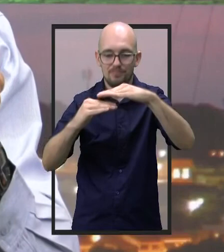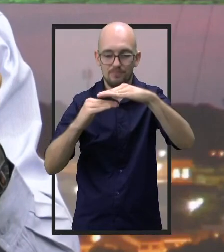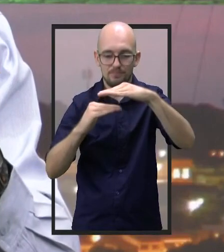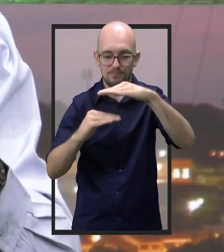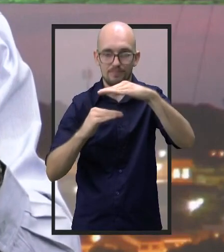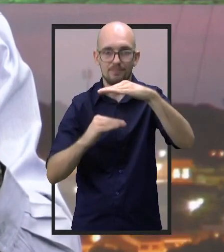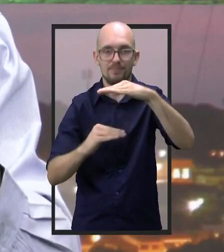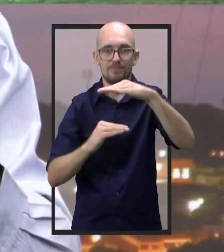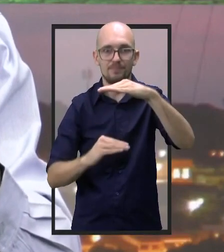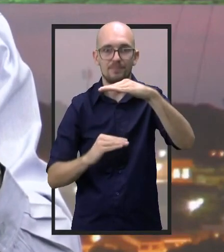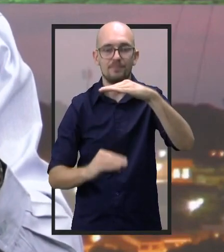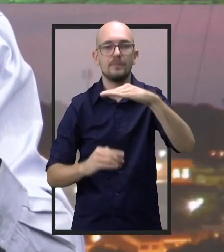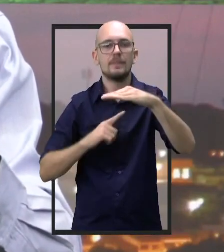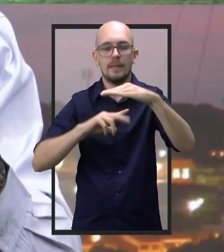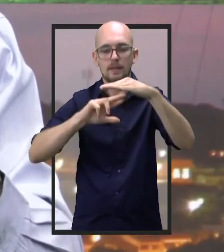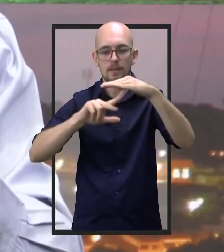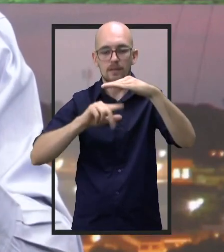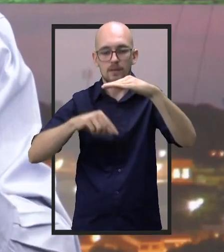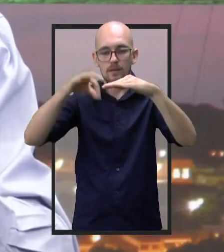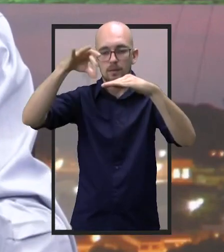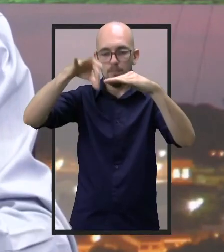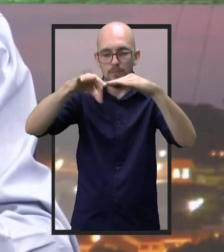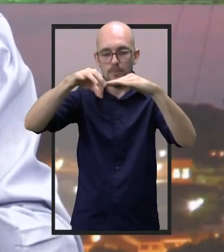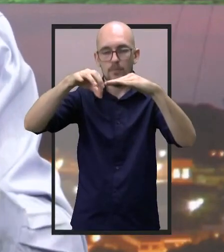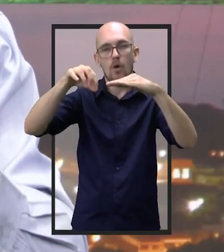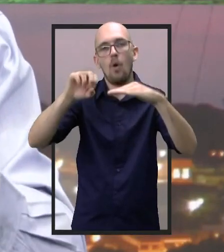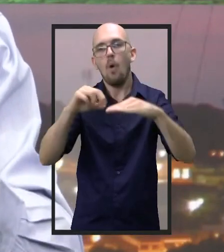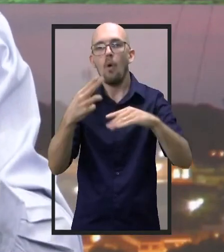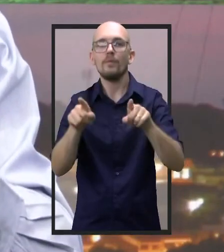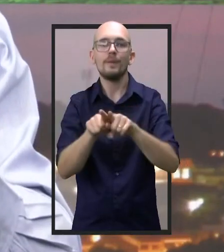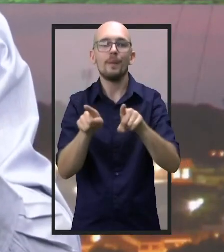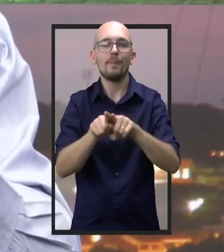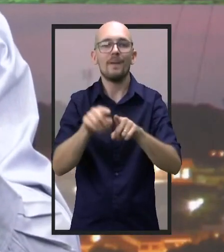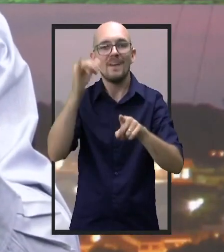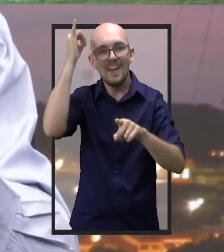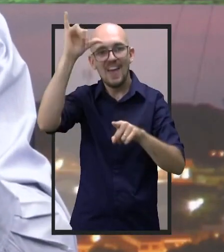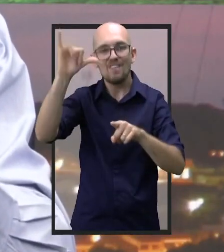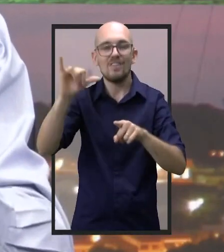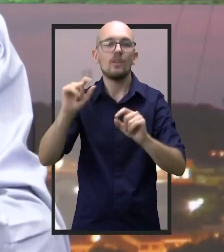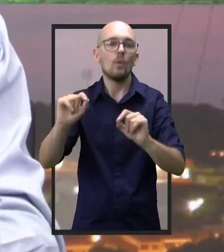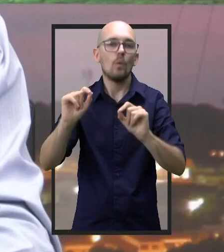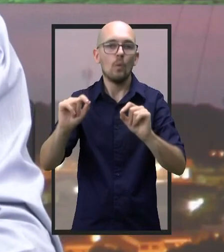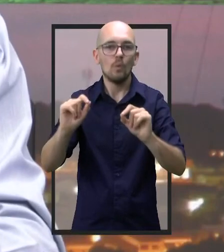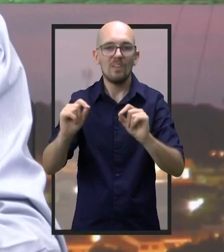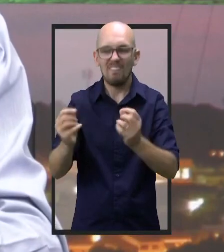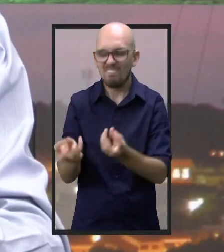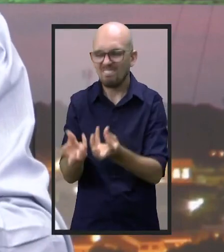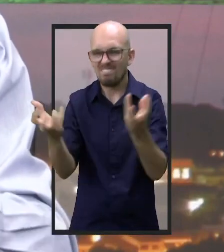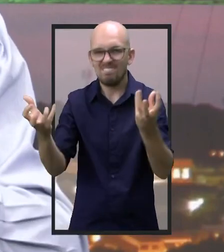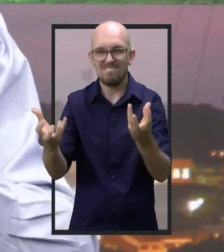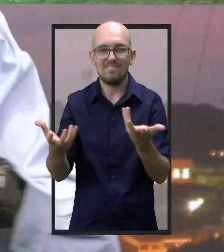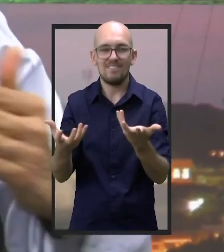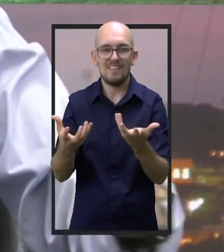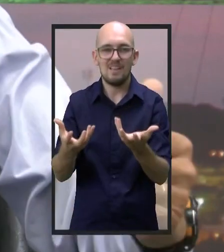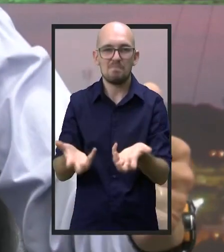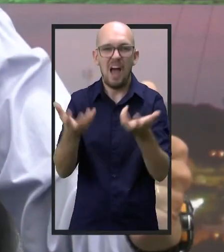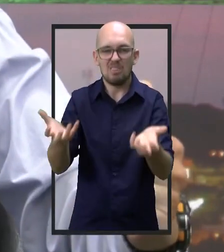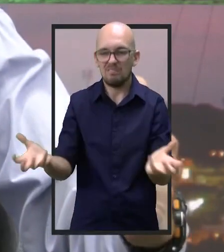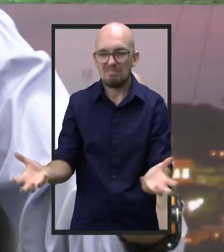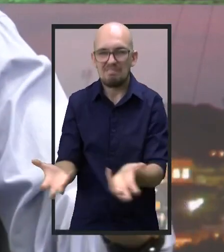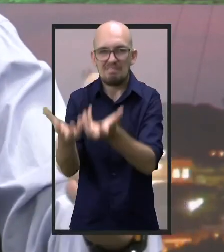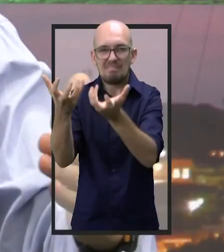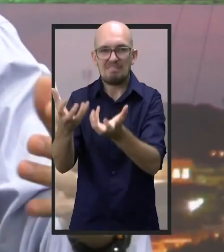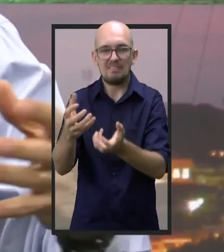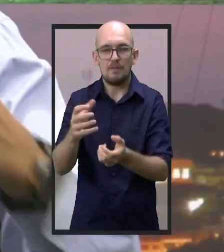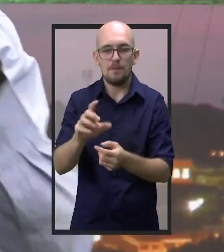inverte a população de planta daninha, inverte a população de pragas e doenças, você dá um